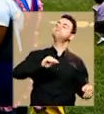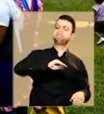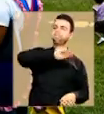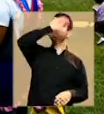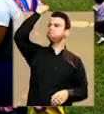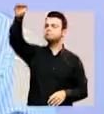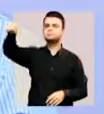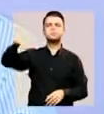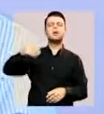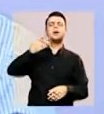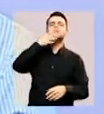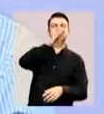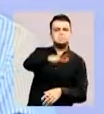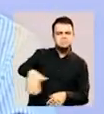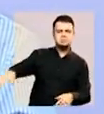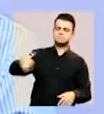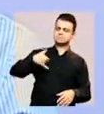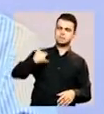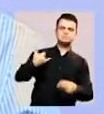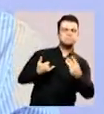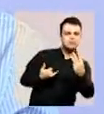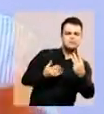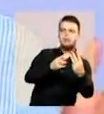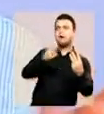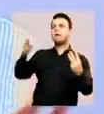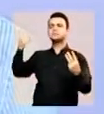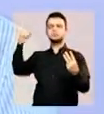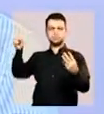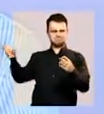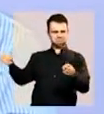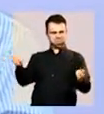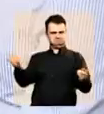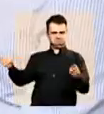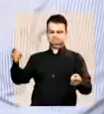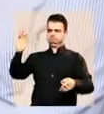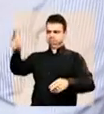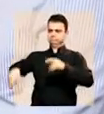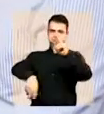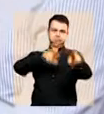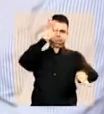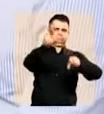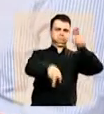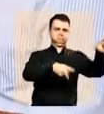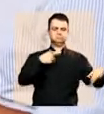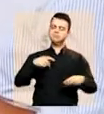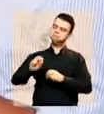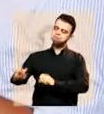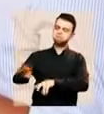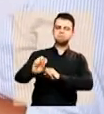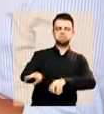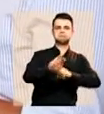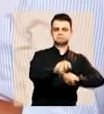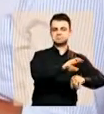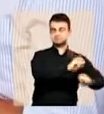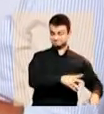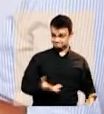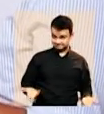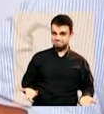de 3 anos a 18 anos, tipo uma faixa etária assim, bem Extensa, grande, né? bem extensa. Então teve